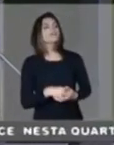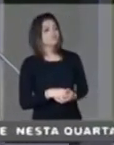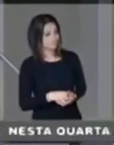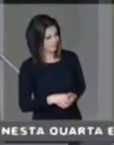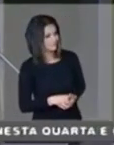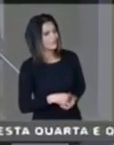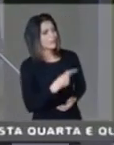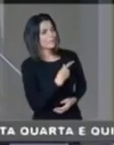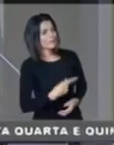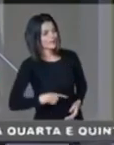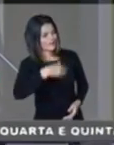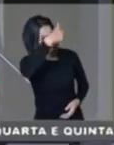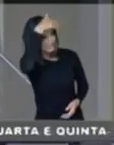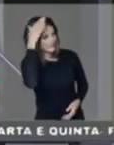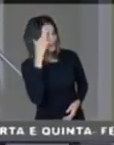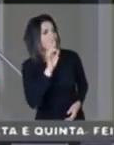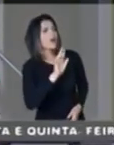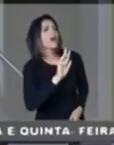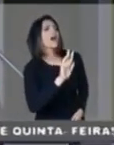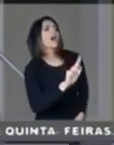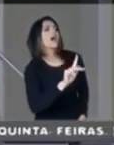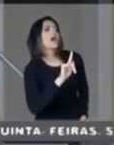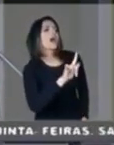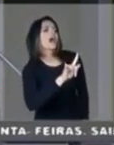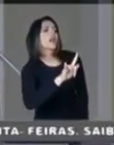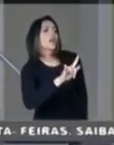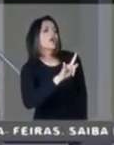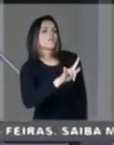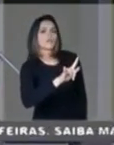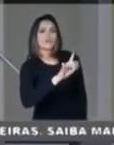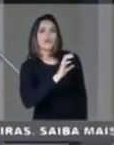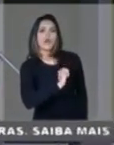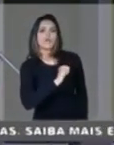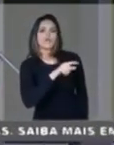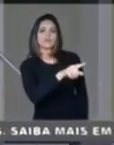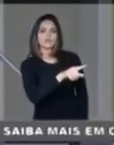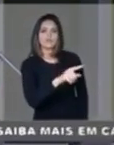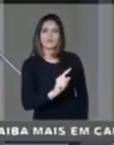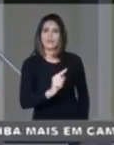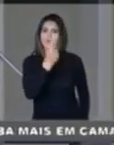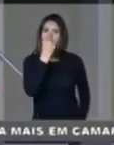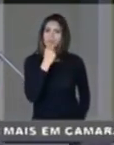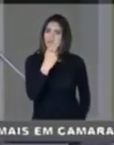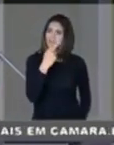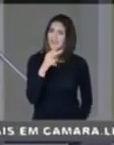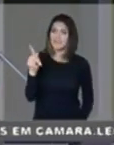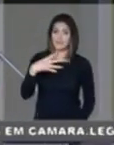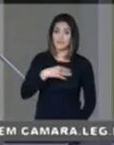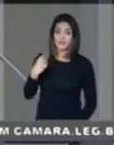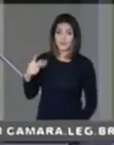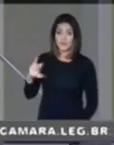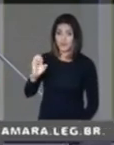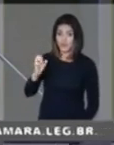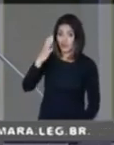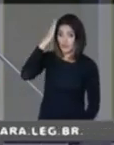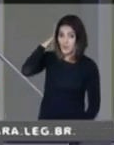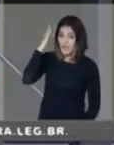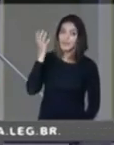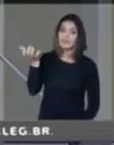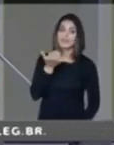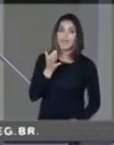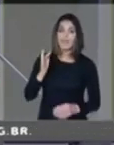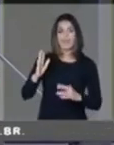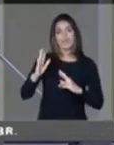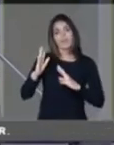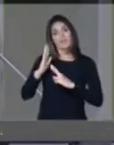I love you. Provavelmente a única coisa que ele sabe falar inglês. E o filho dele, que quer ser embaixador, talvez